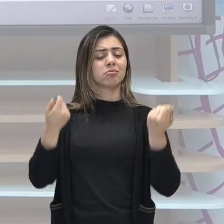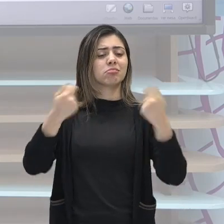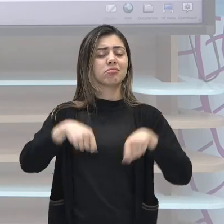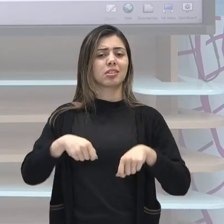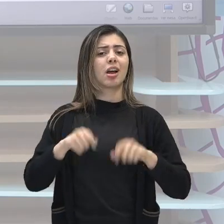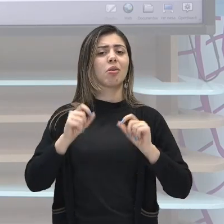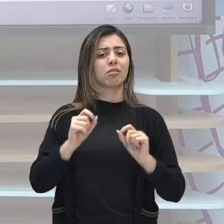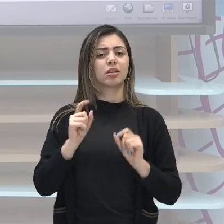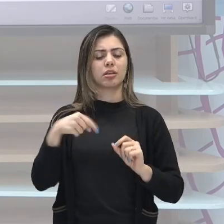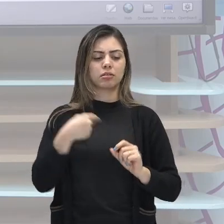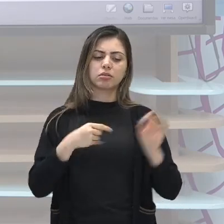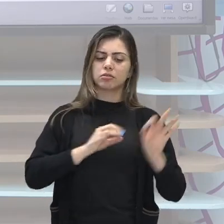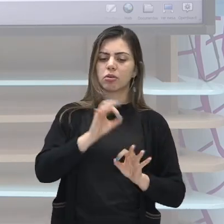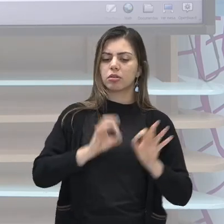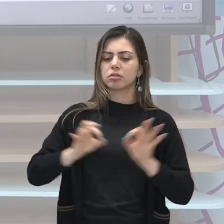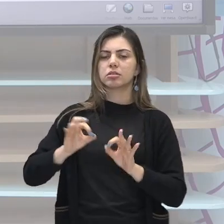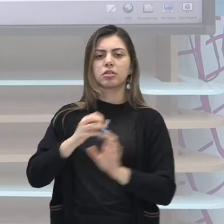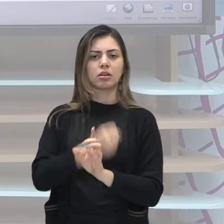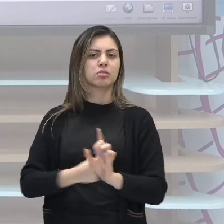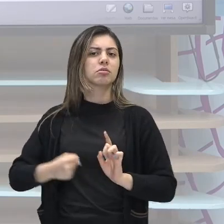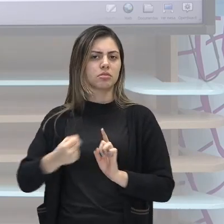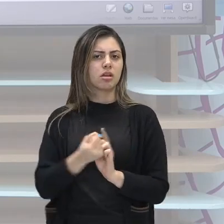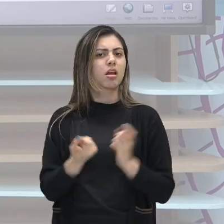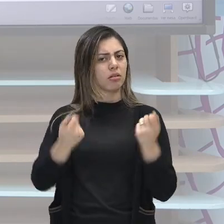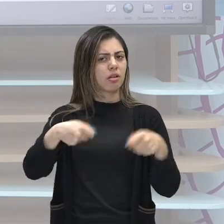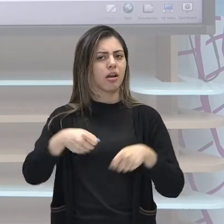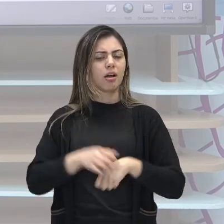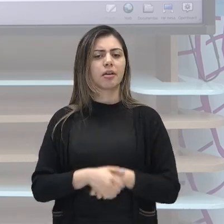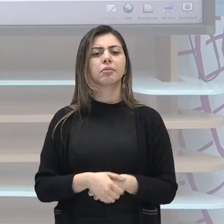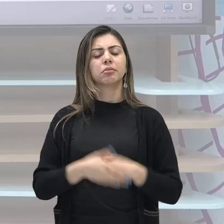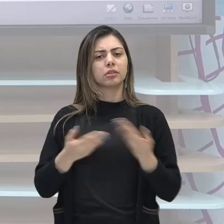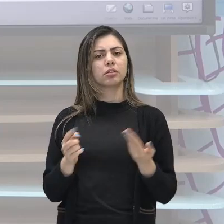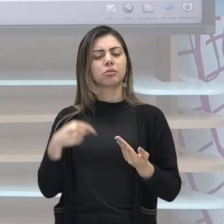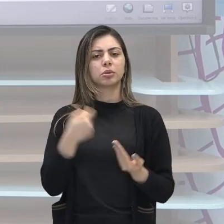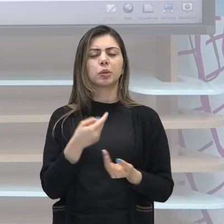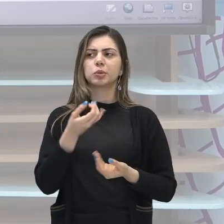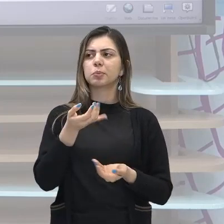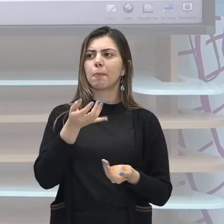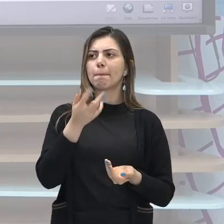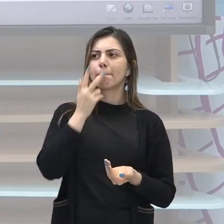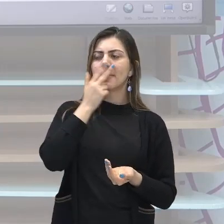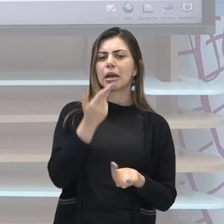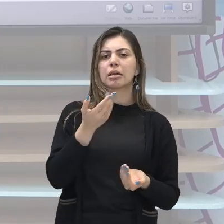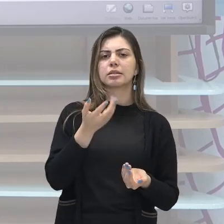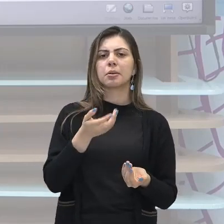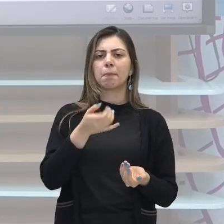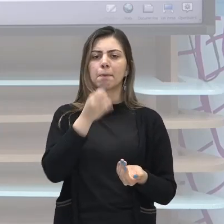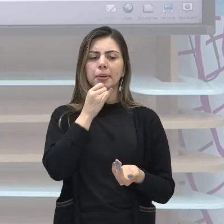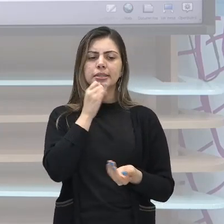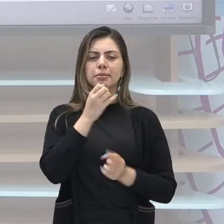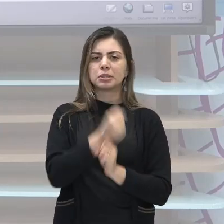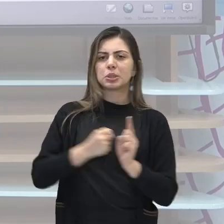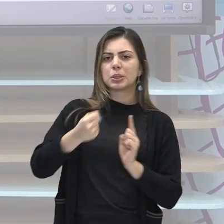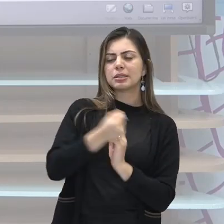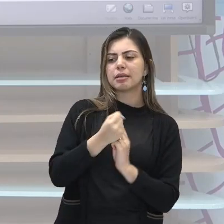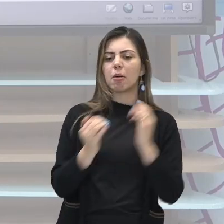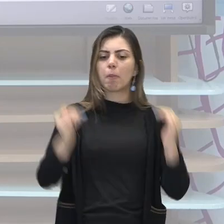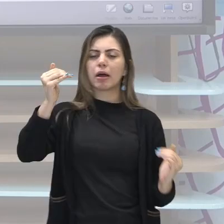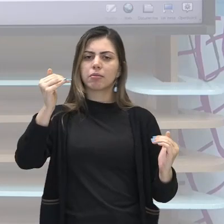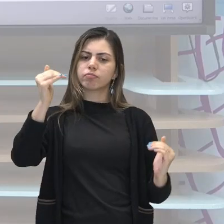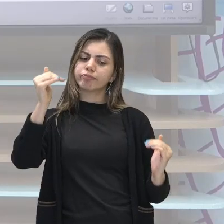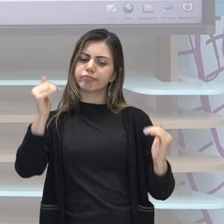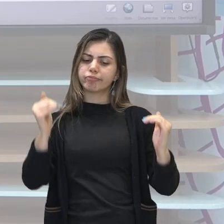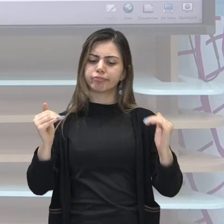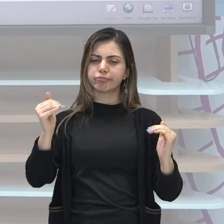sim, de nos organizarmos ao ponto, né, de um certo modo, diminuir essa desigualdade social.